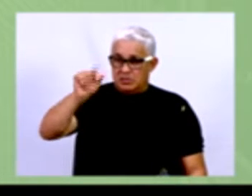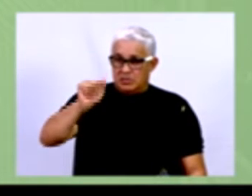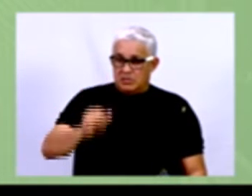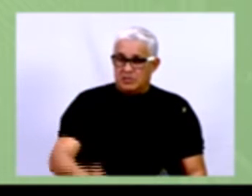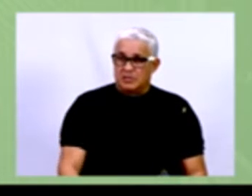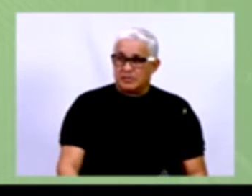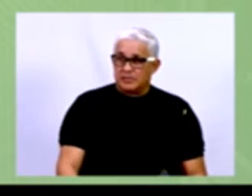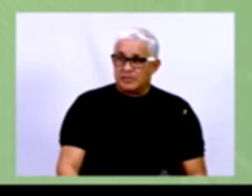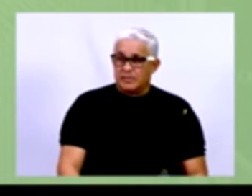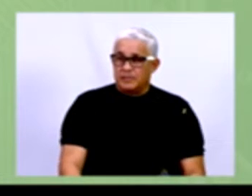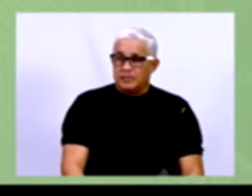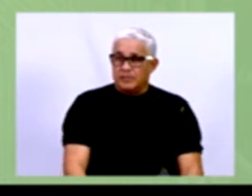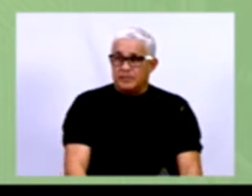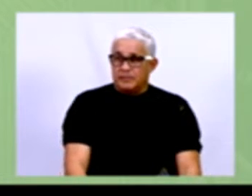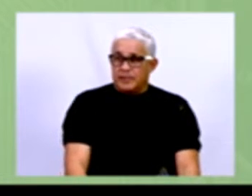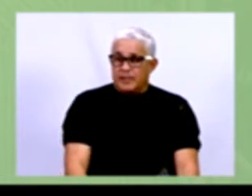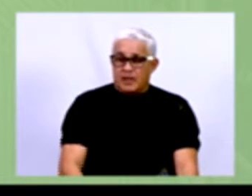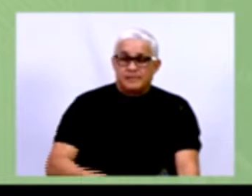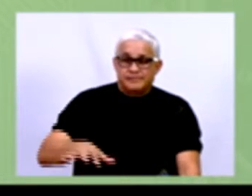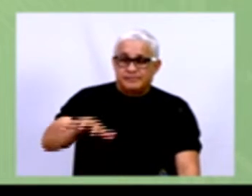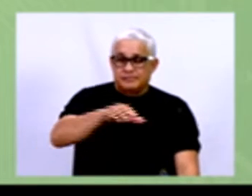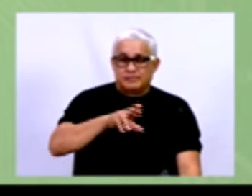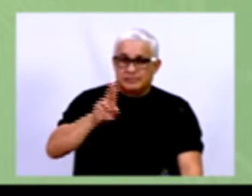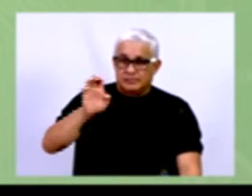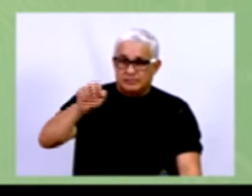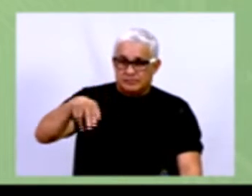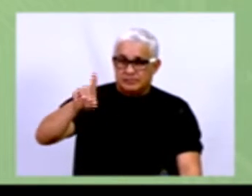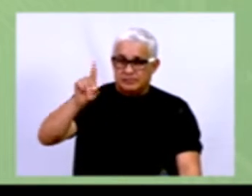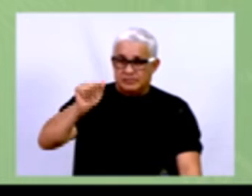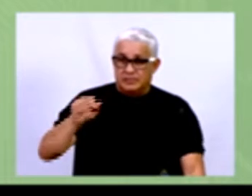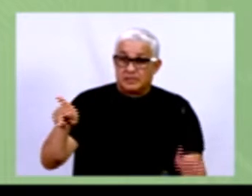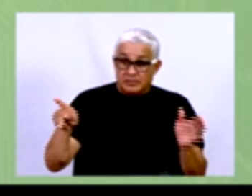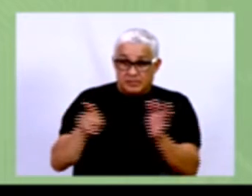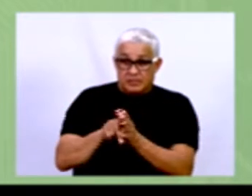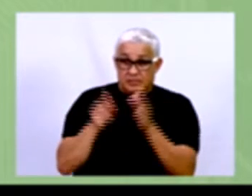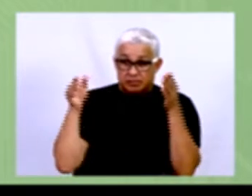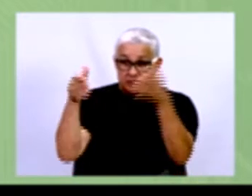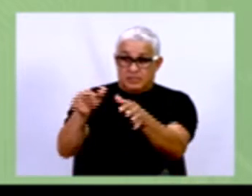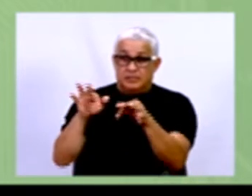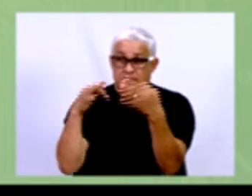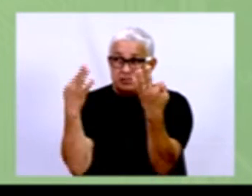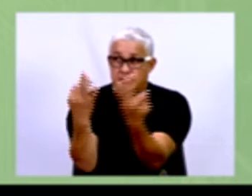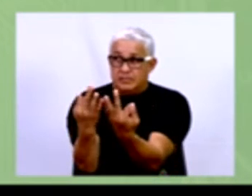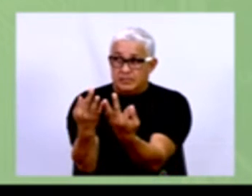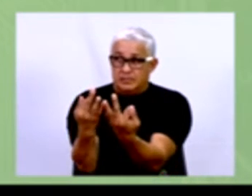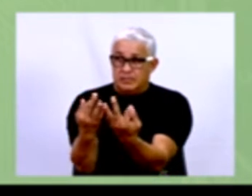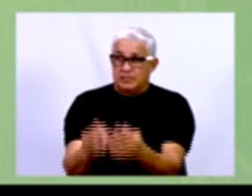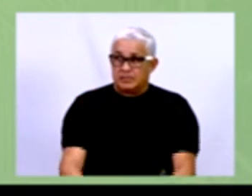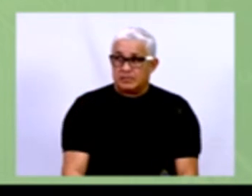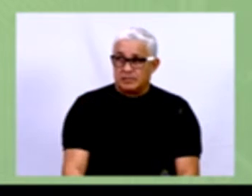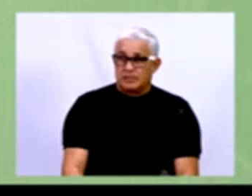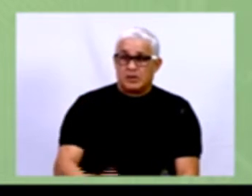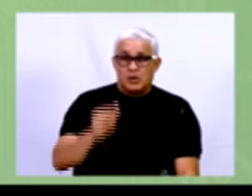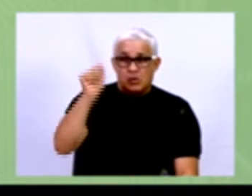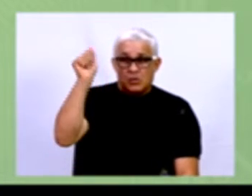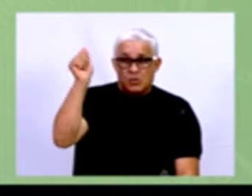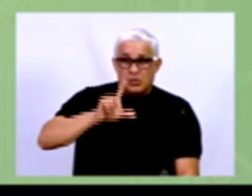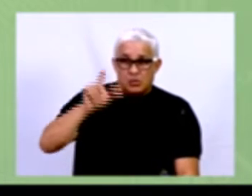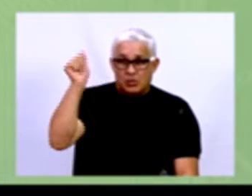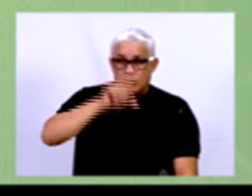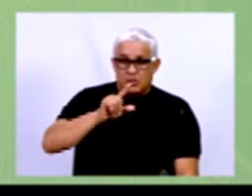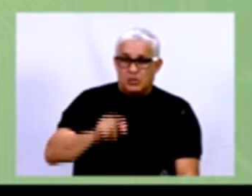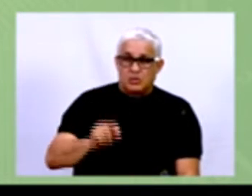veja que essa renda, essa massa de renda, é direcionada para as famílias, com a setinha azul,